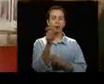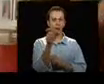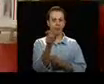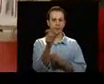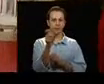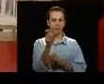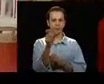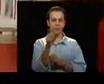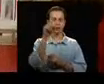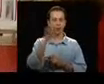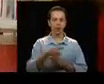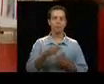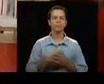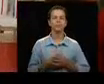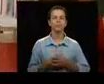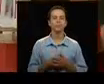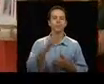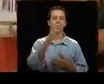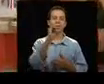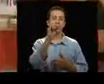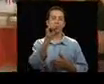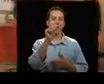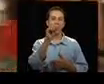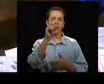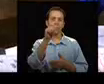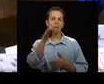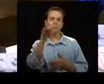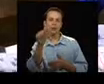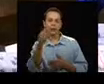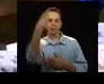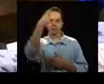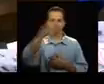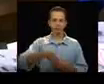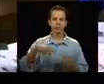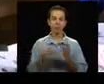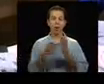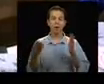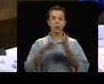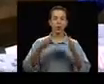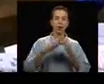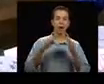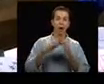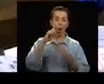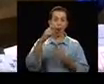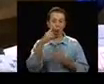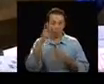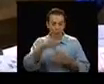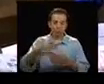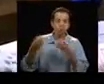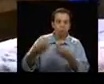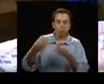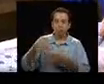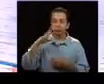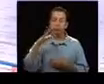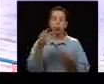essa palavra é cidadania. Chega em casa, olha, que a professora me deu isso, tem